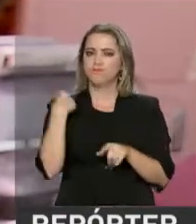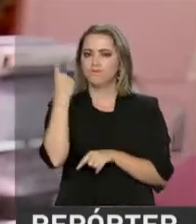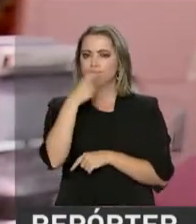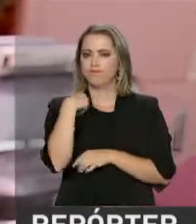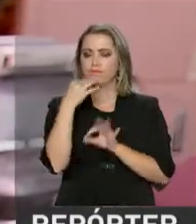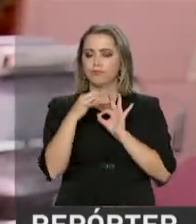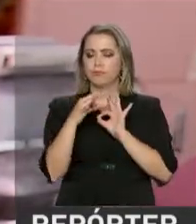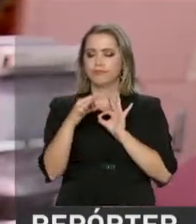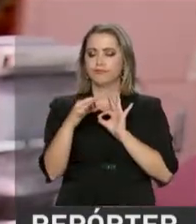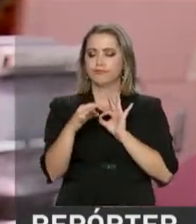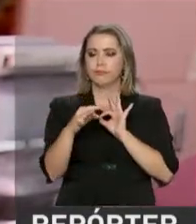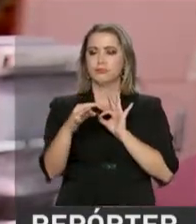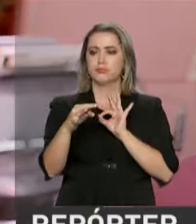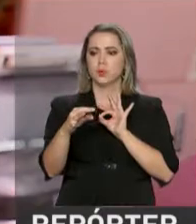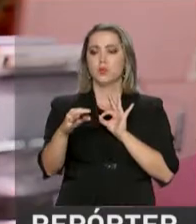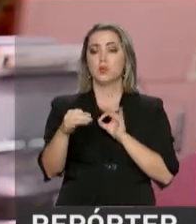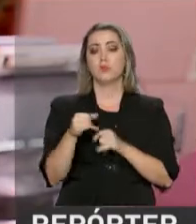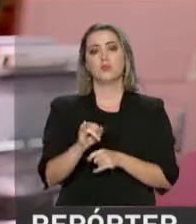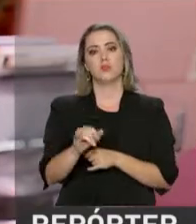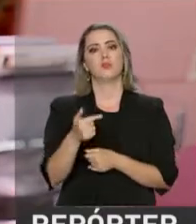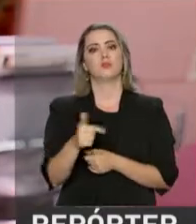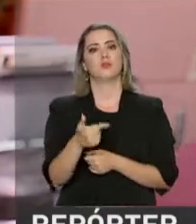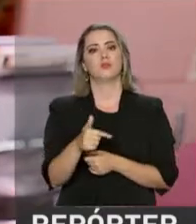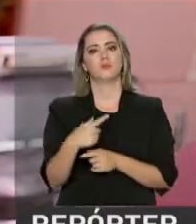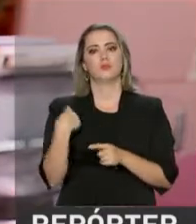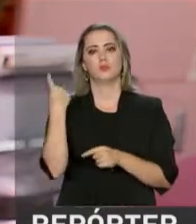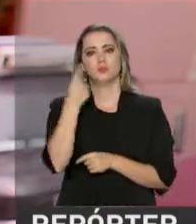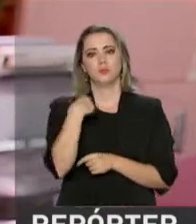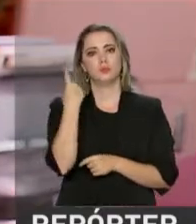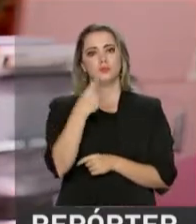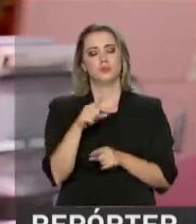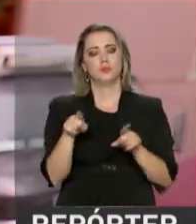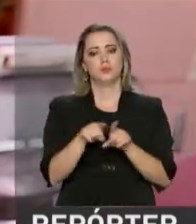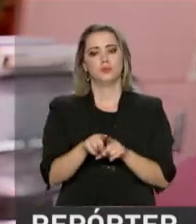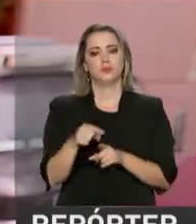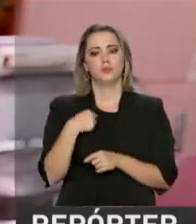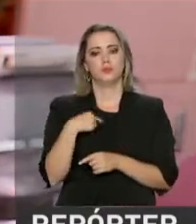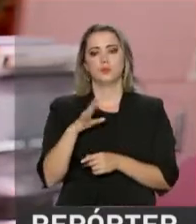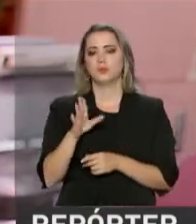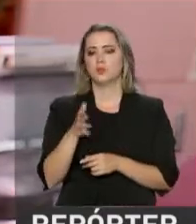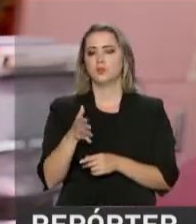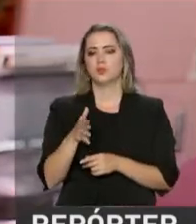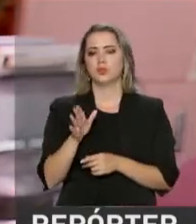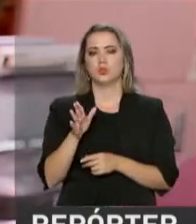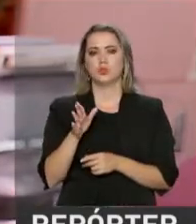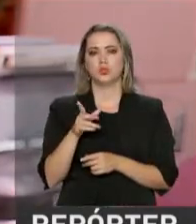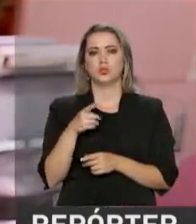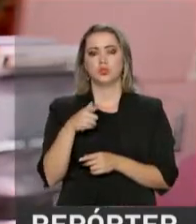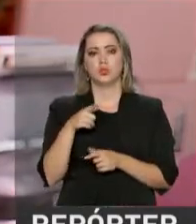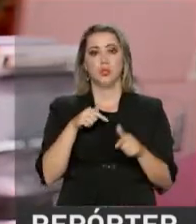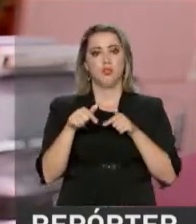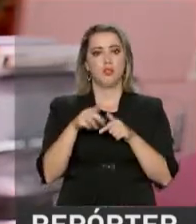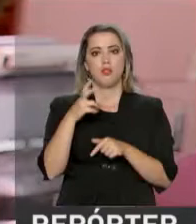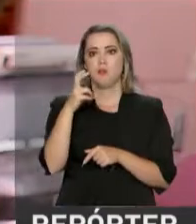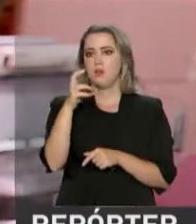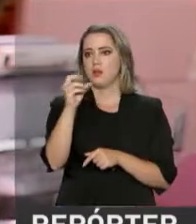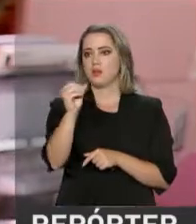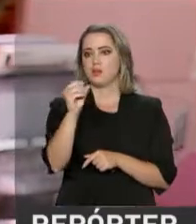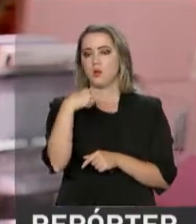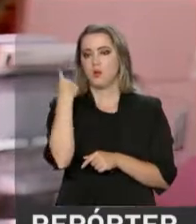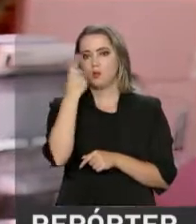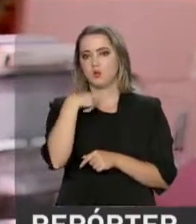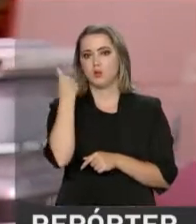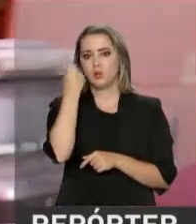distância se você num rodapé e o máximo que já roubei foi 50 horas cinquenta horas